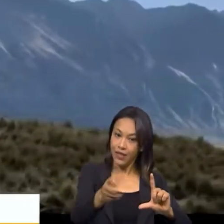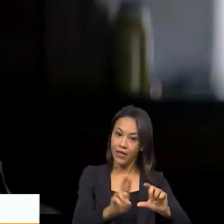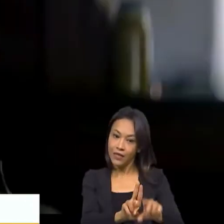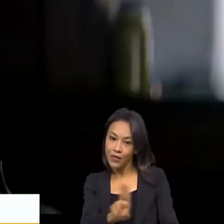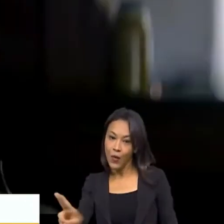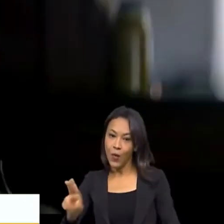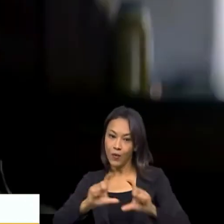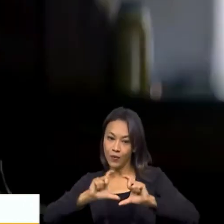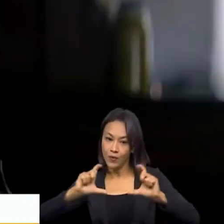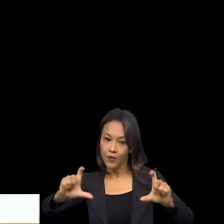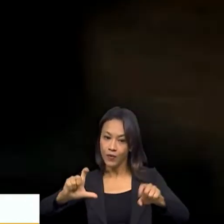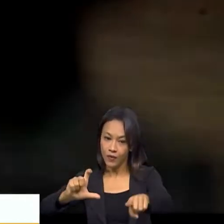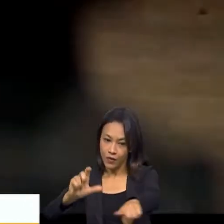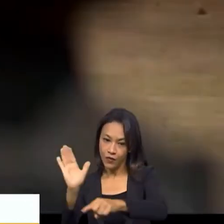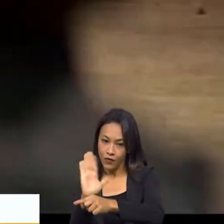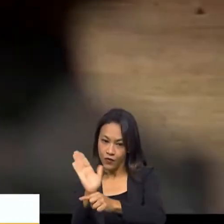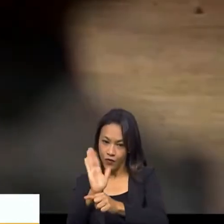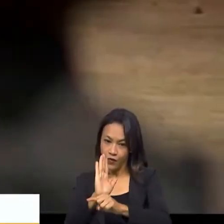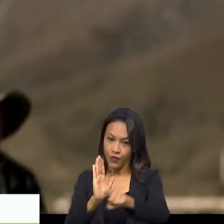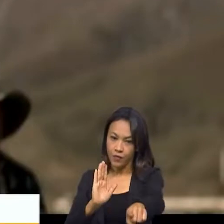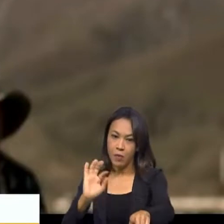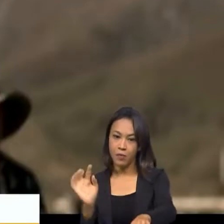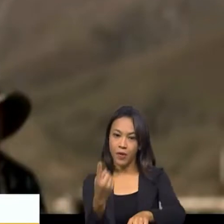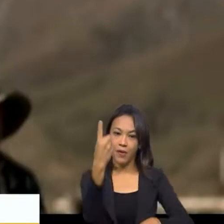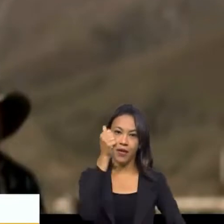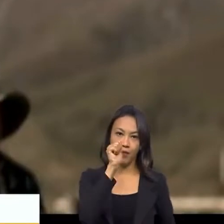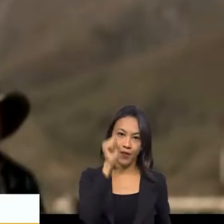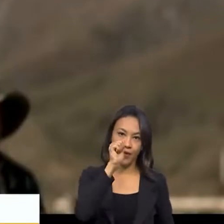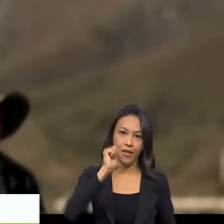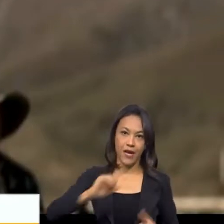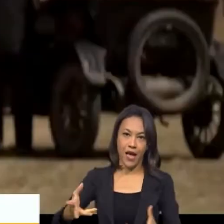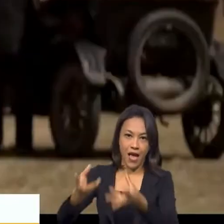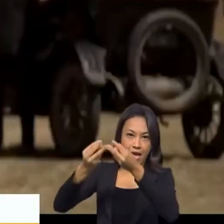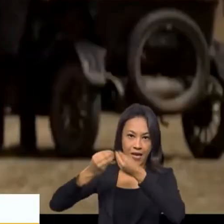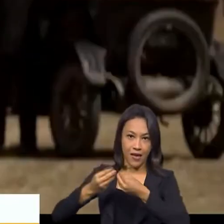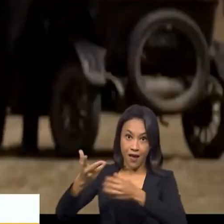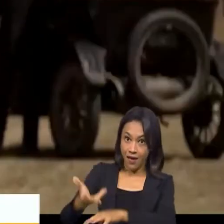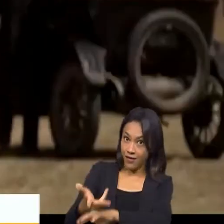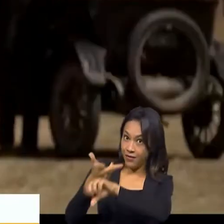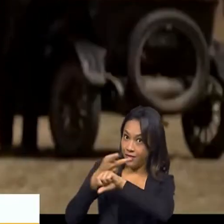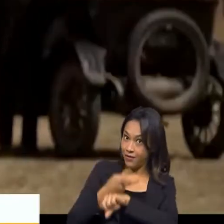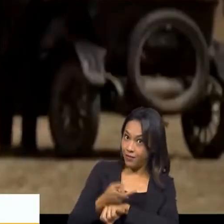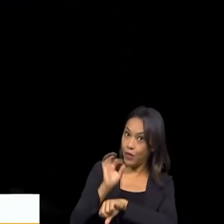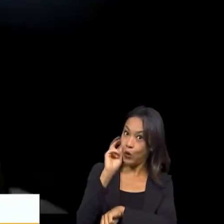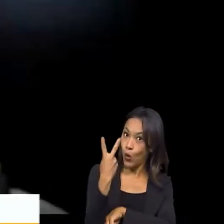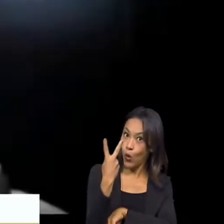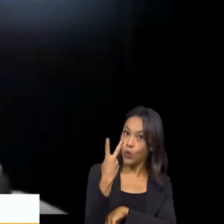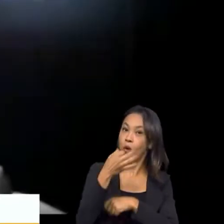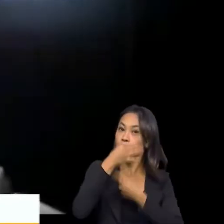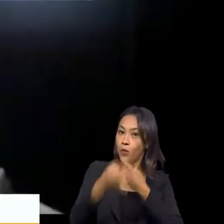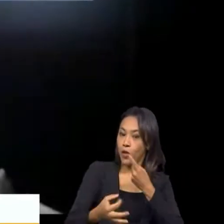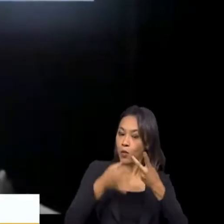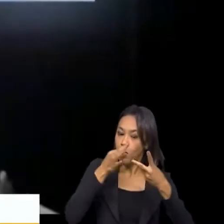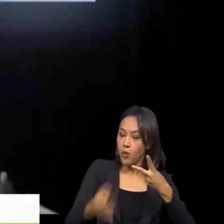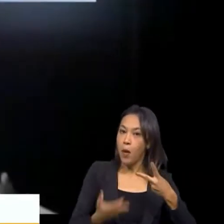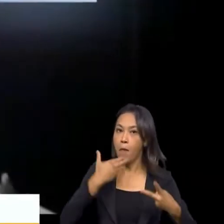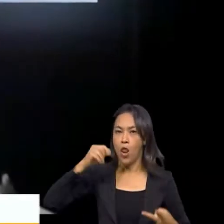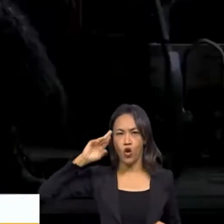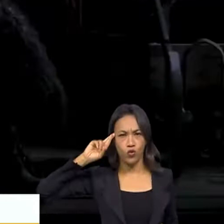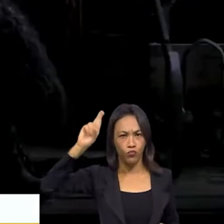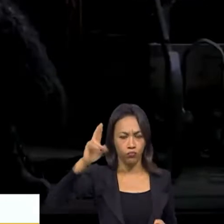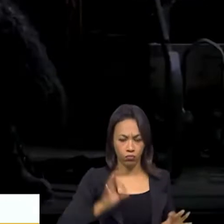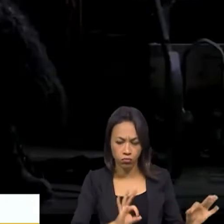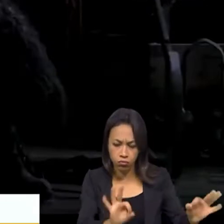que inclusive já estão nos streaming. A lista dos indicados foi divulgada a semana passada e surpreendeu pela diversidade